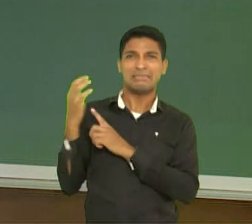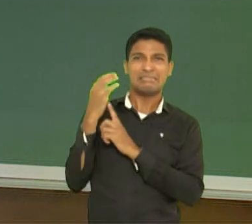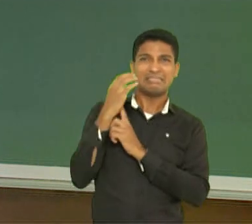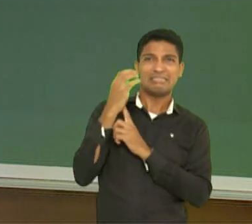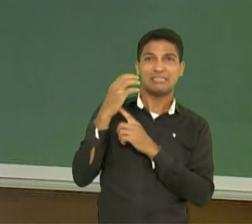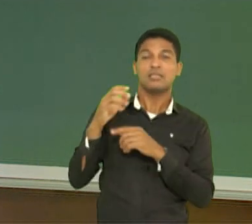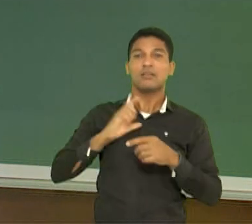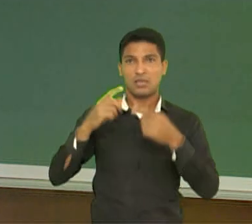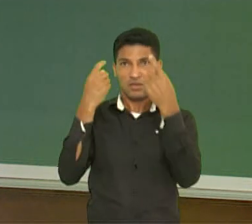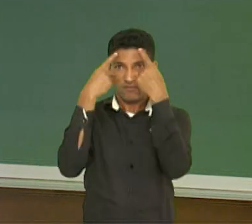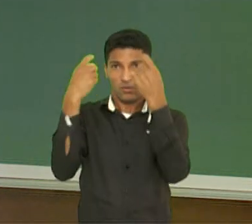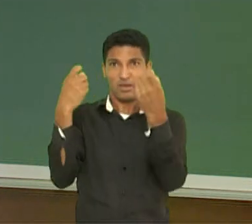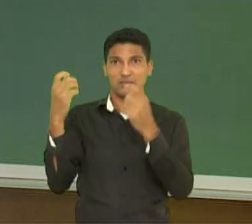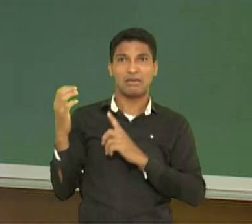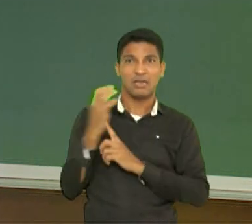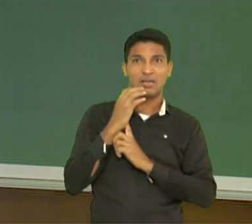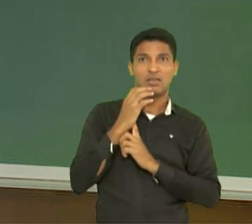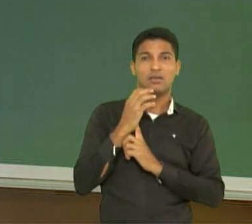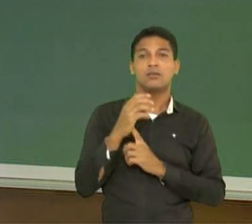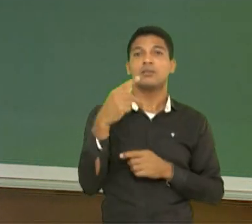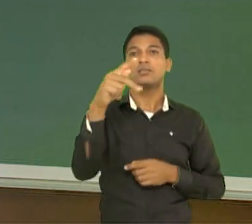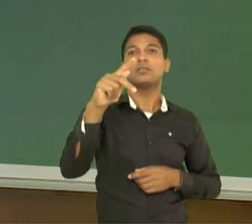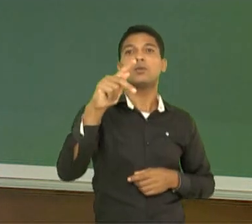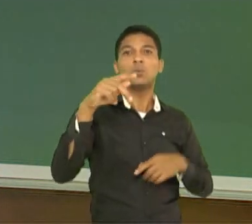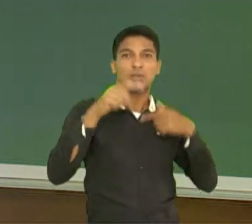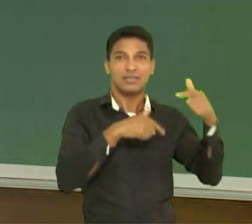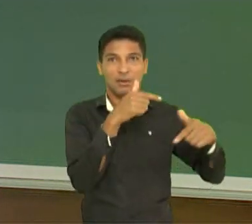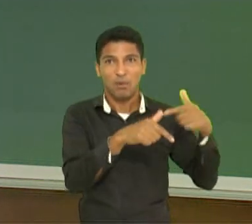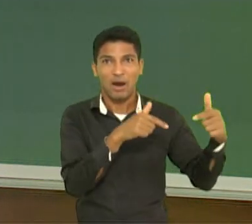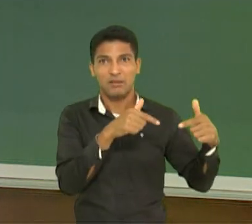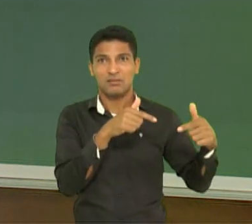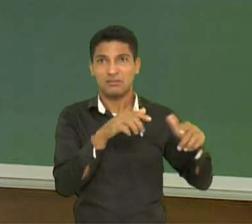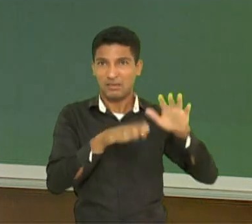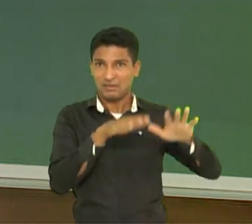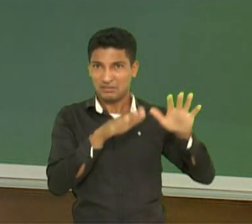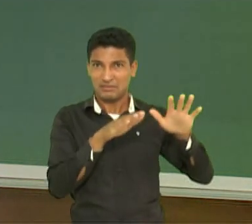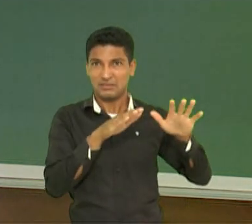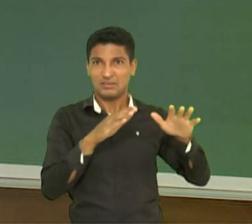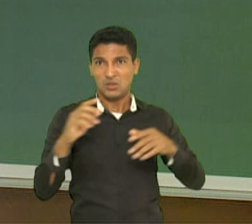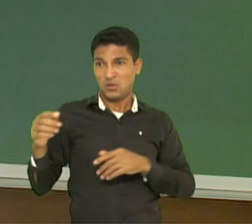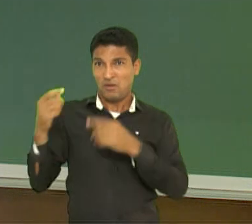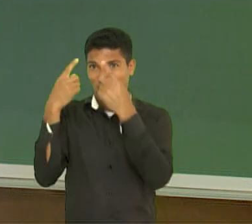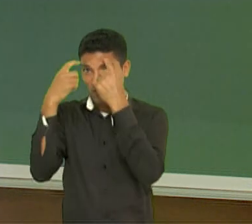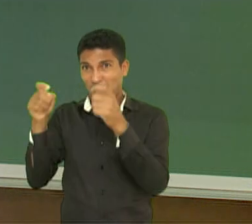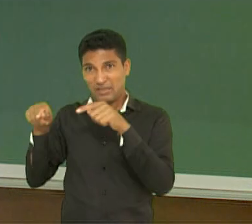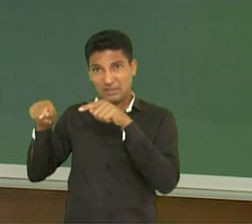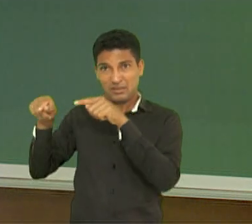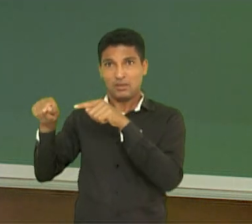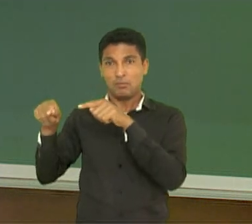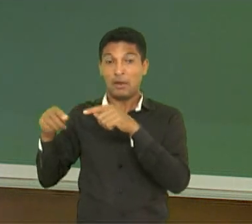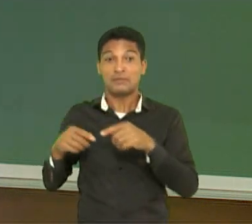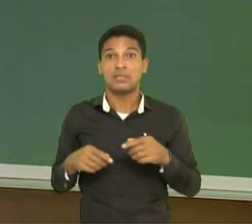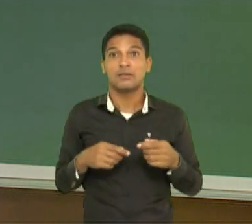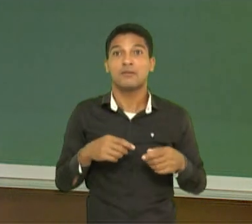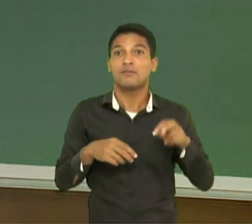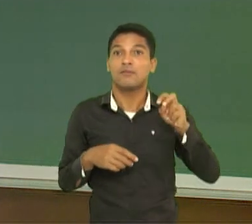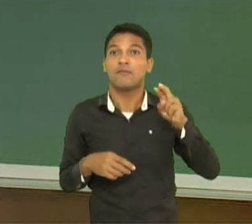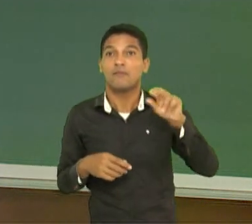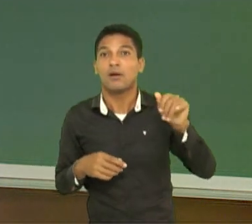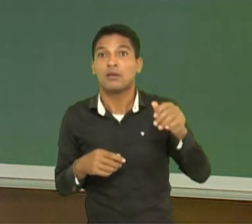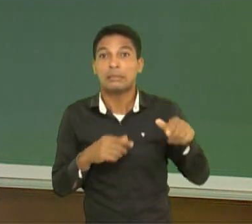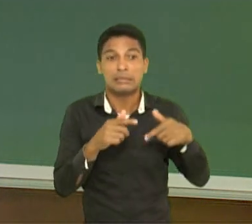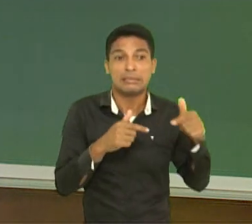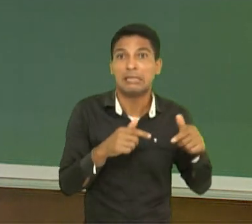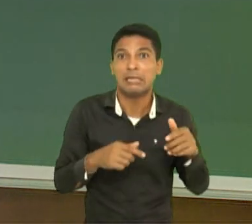nas tarefas do seu dia a dia, o problema da violência. Além disso, essa violência também está presente nas organizações